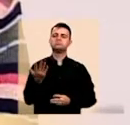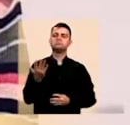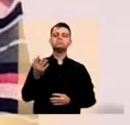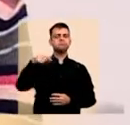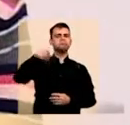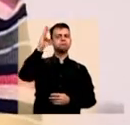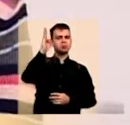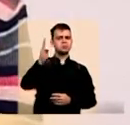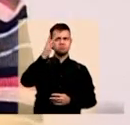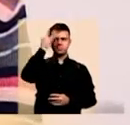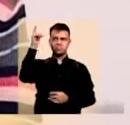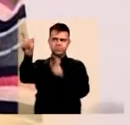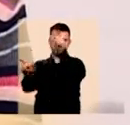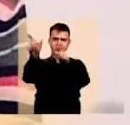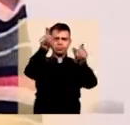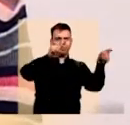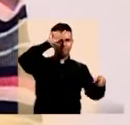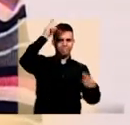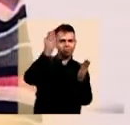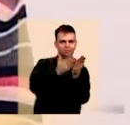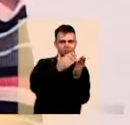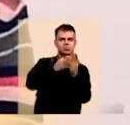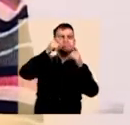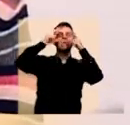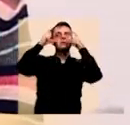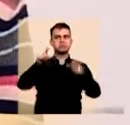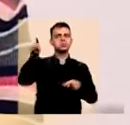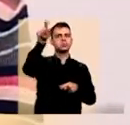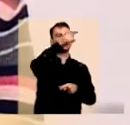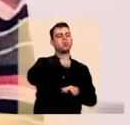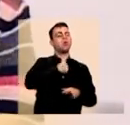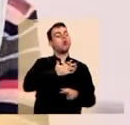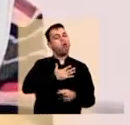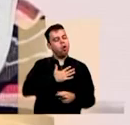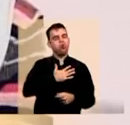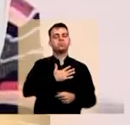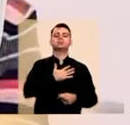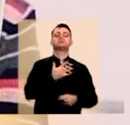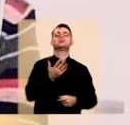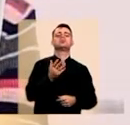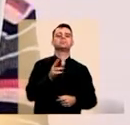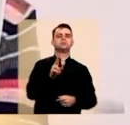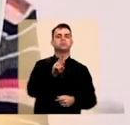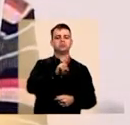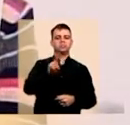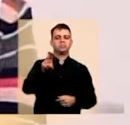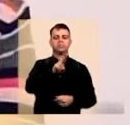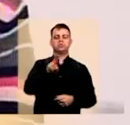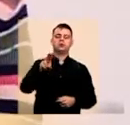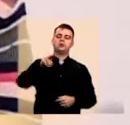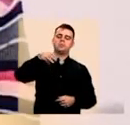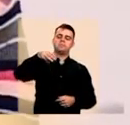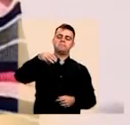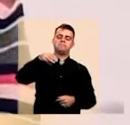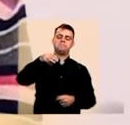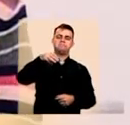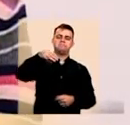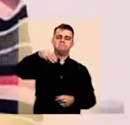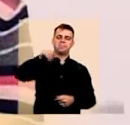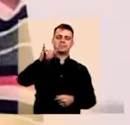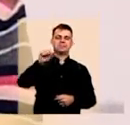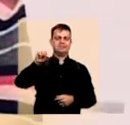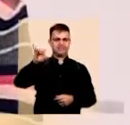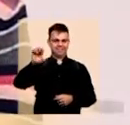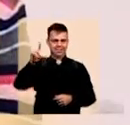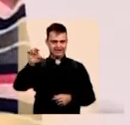autores brasileiros que são muito interessantes, né? Eu gosto do Assis Clear,